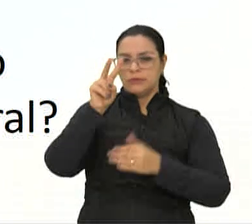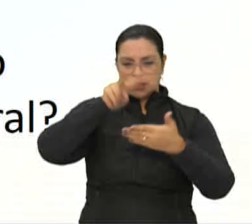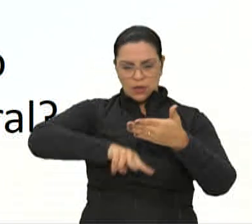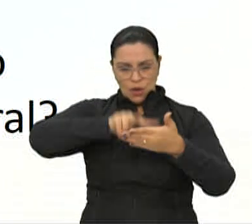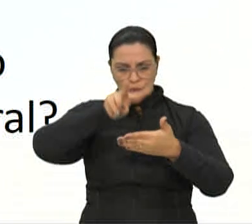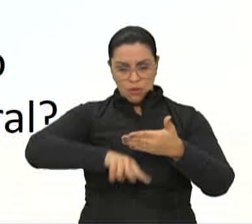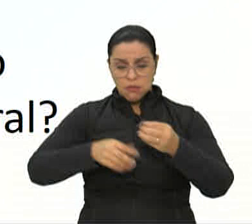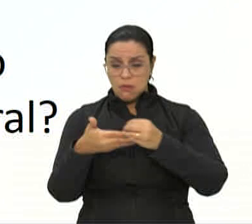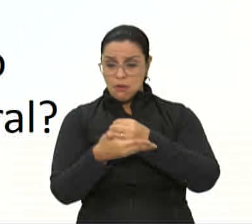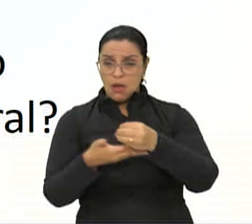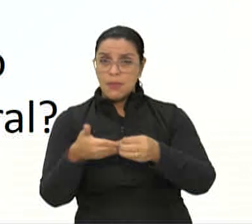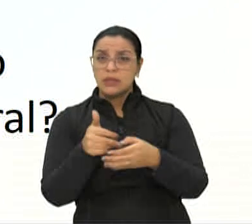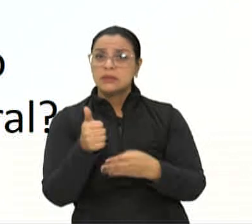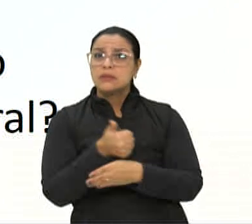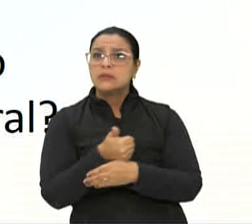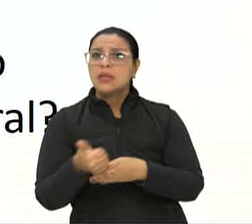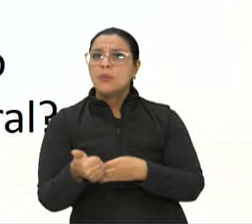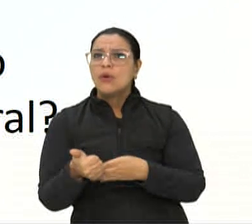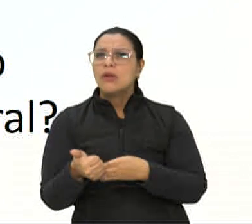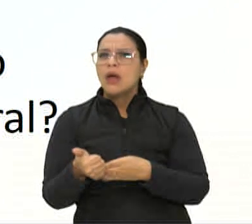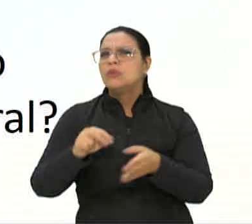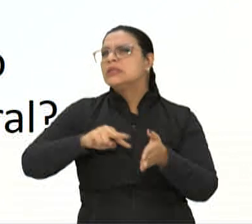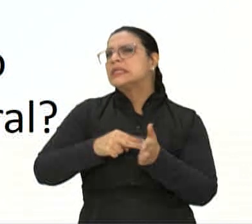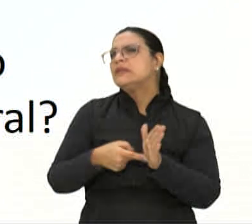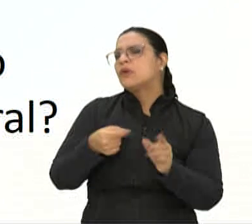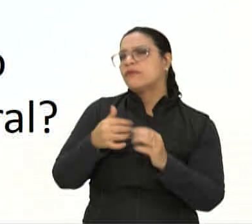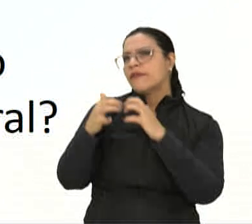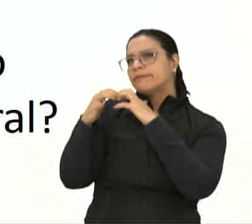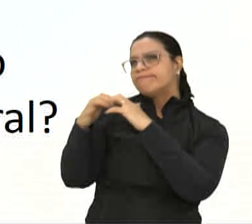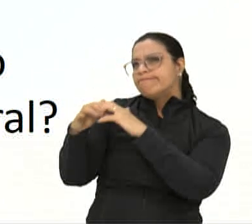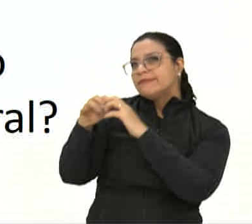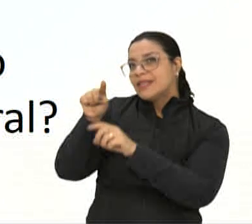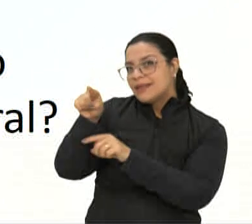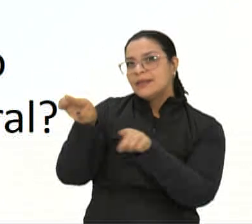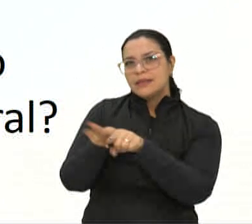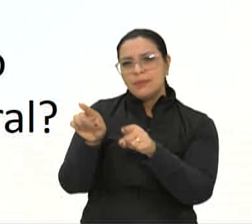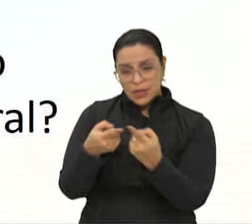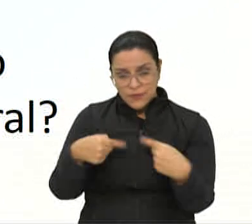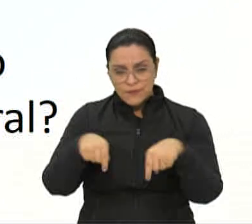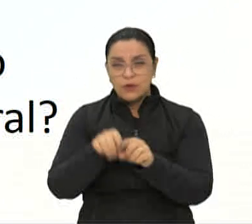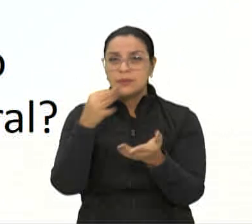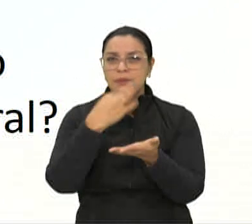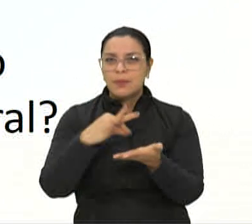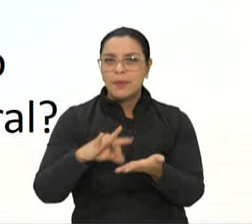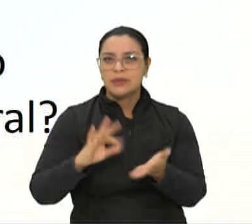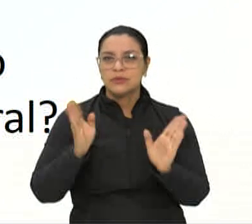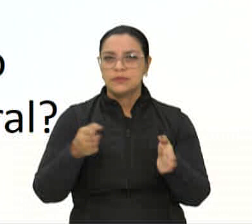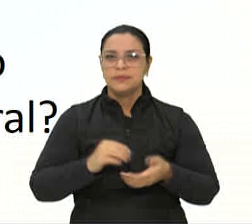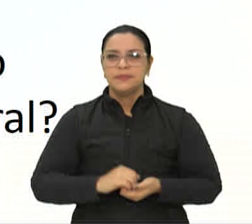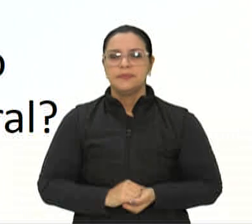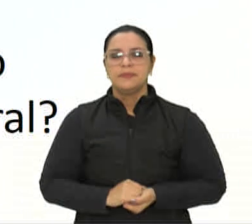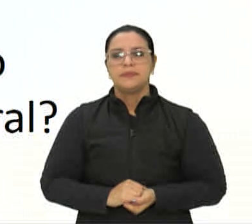seria o fundamento da moral para David Hillman? Dá uma pensada aí, reflete, depois volta aí para corrigir.